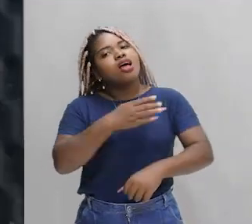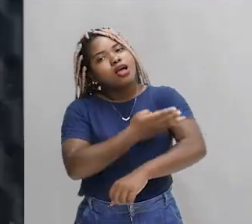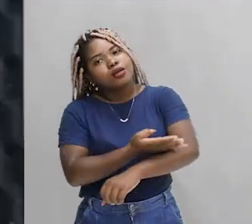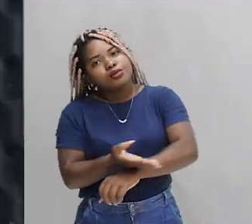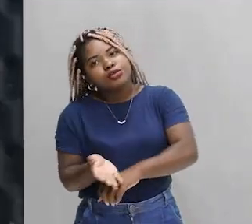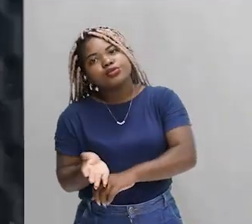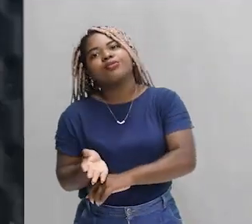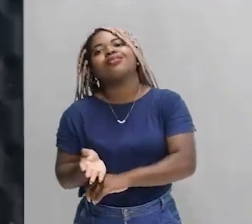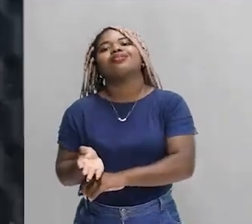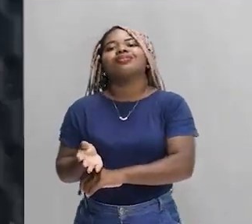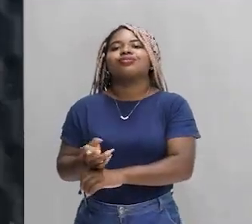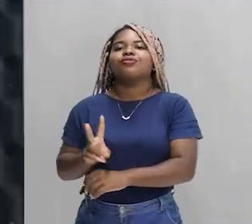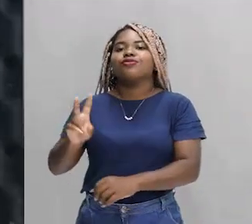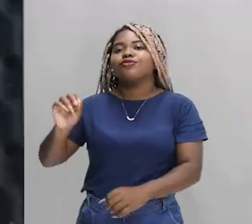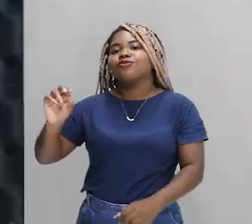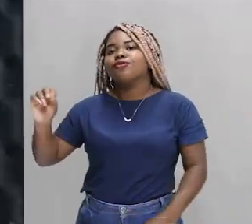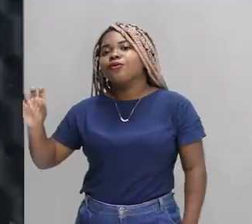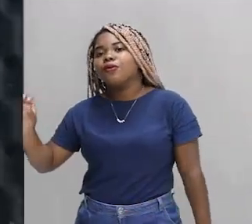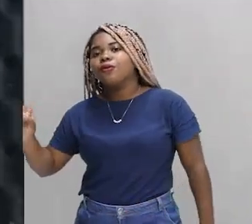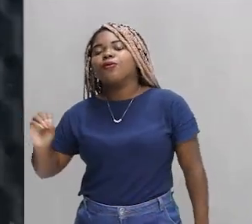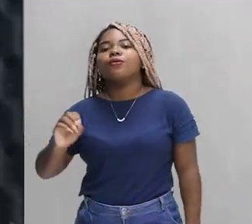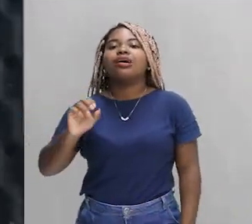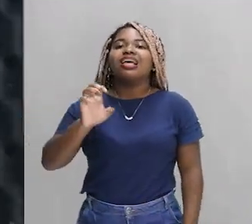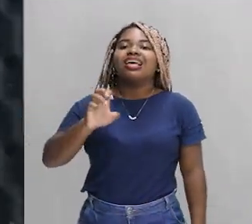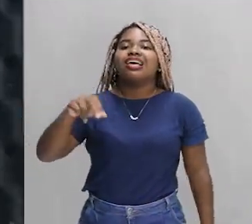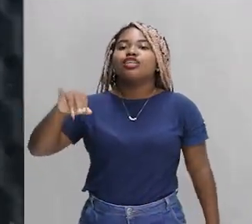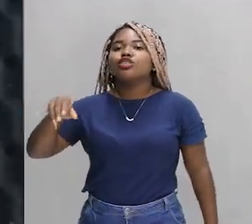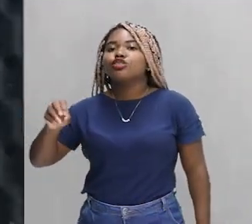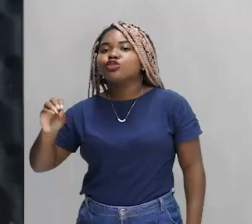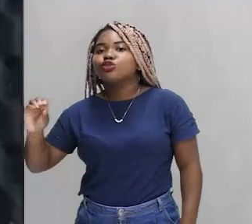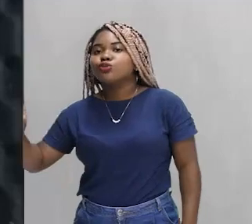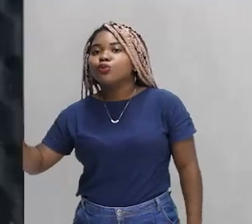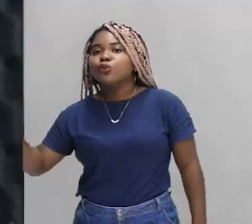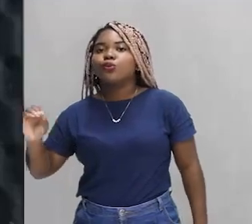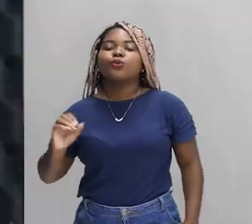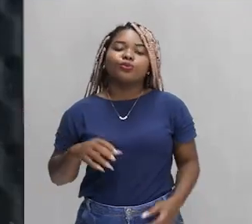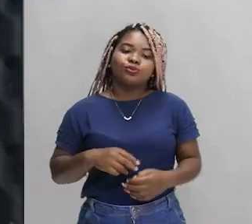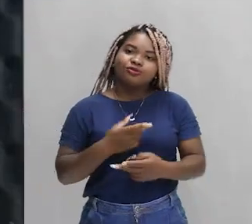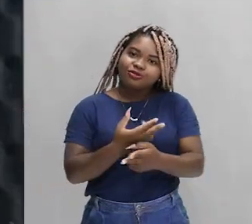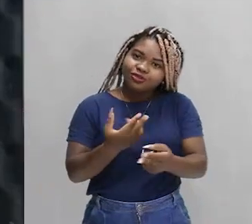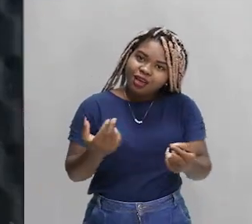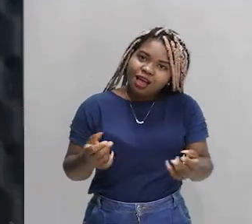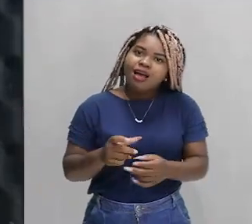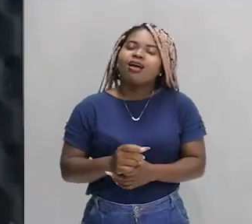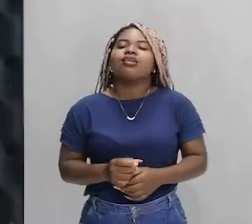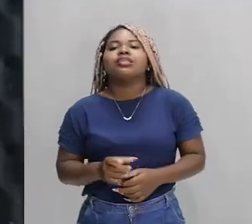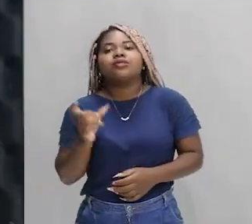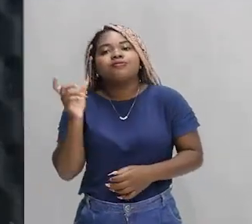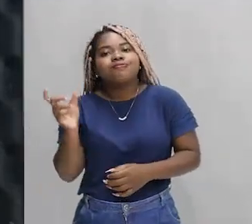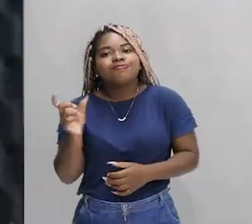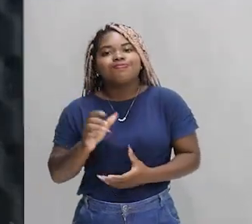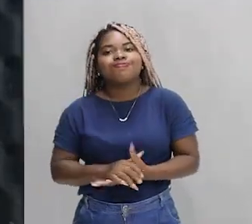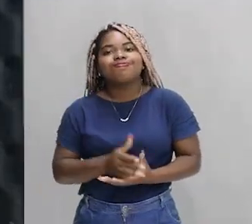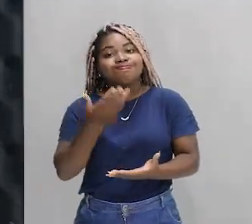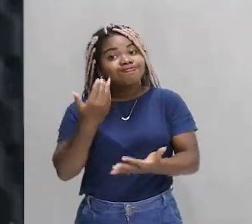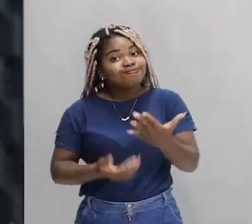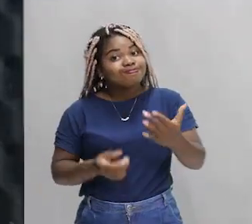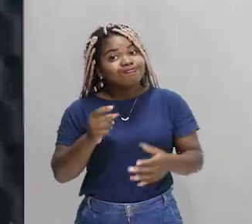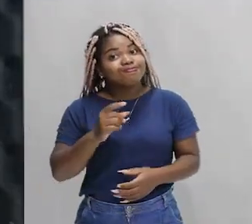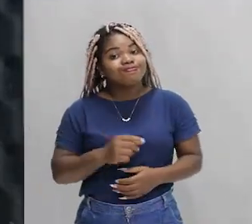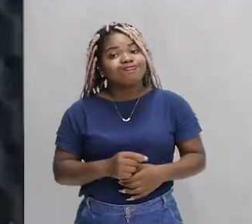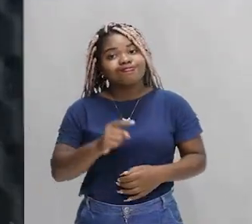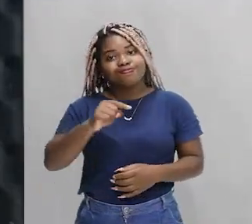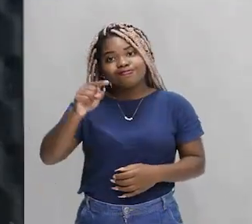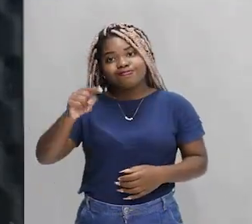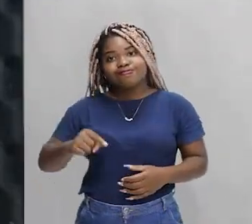acentuar voo, enjoo, magou, perdoou, abençoou. Essas palavras, quando vocês olharem a